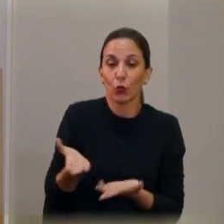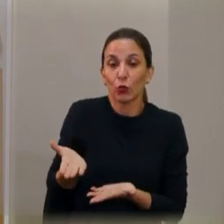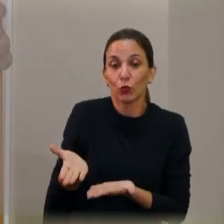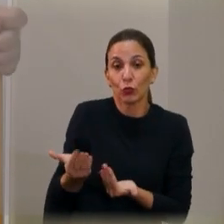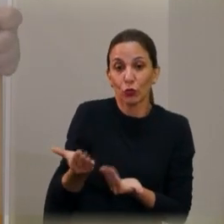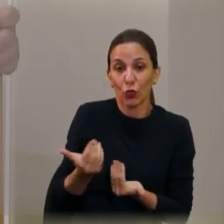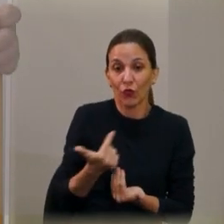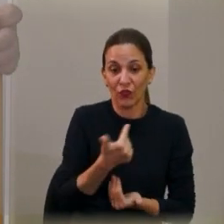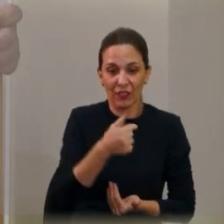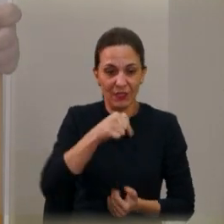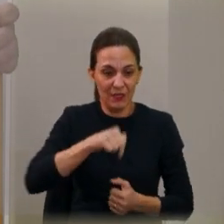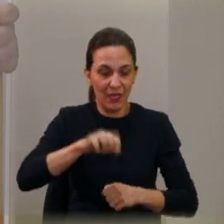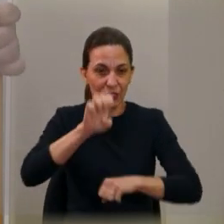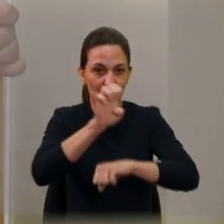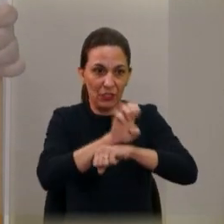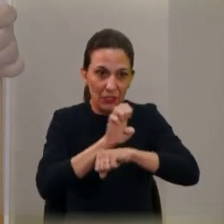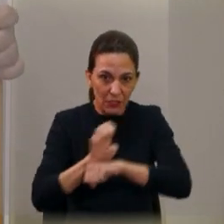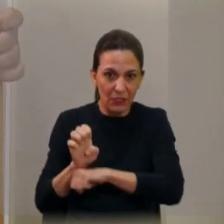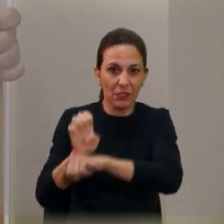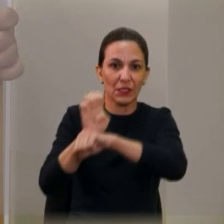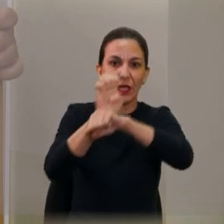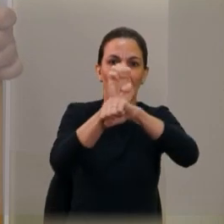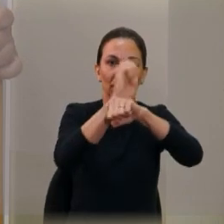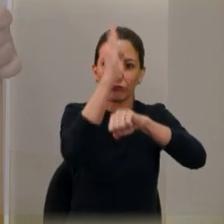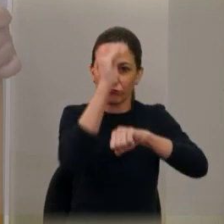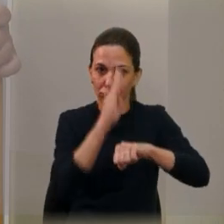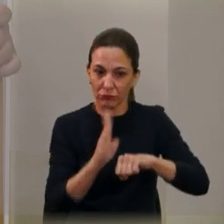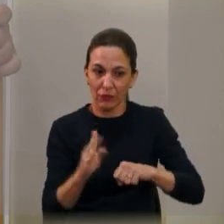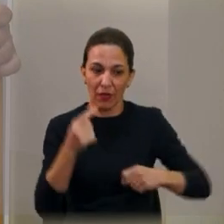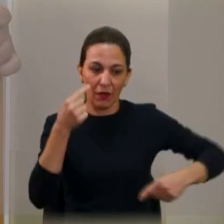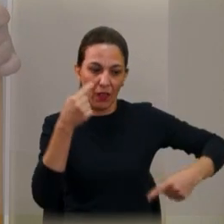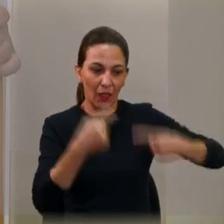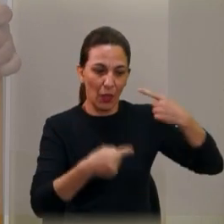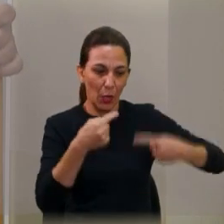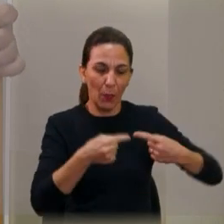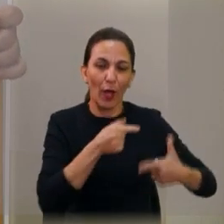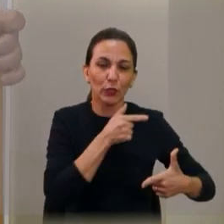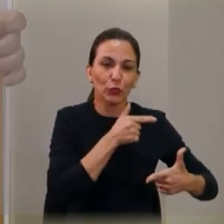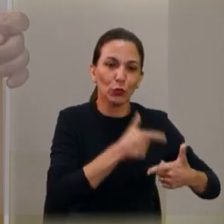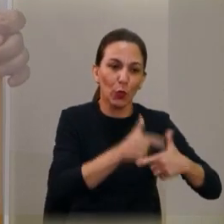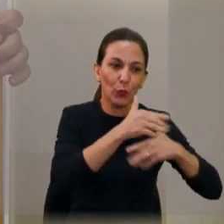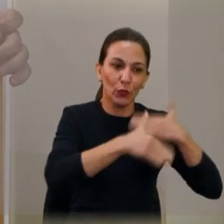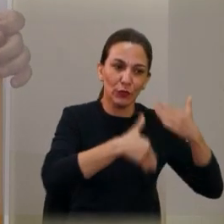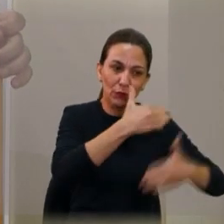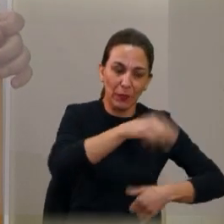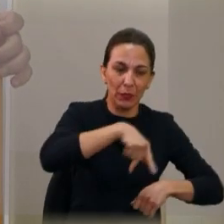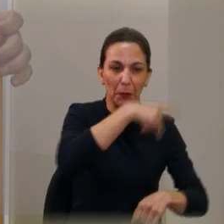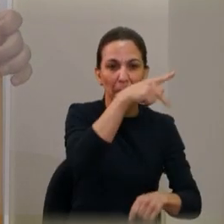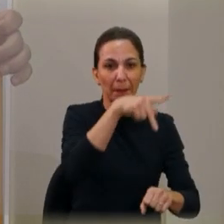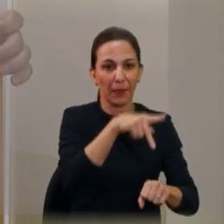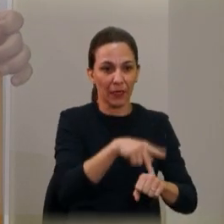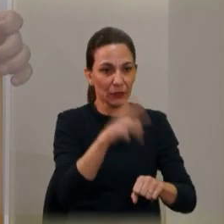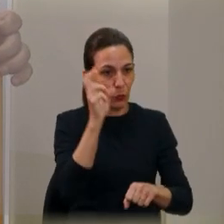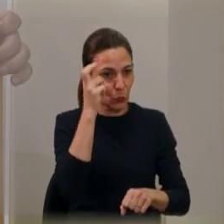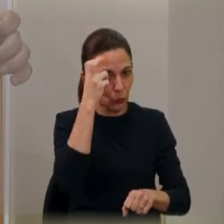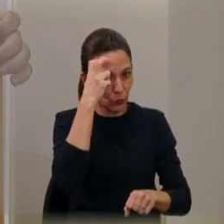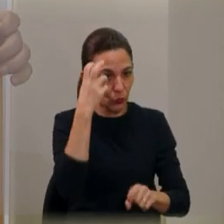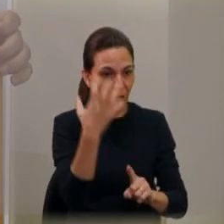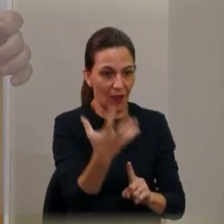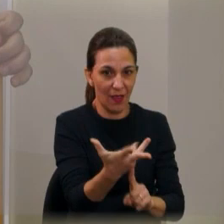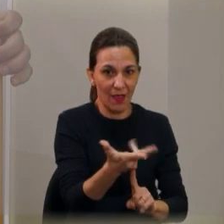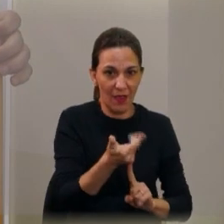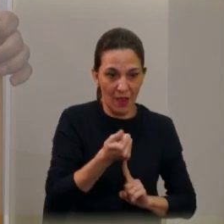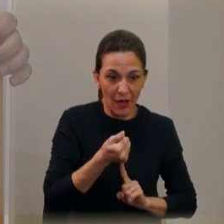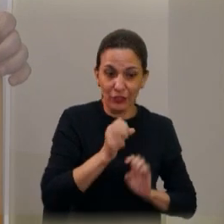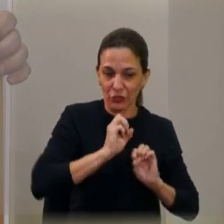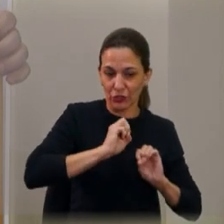dos 27 estados do Brasil vão lá para fazer os grandes debates no que tange ao desenvolvimento Nacional a cultura e a arte e